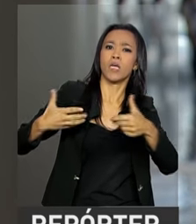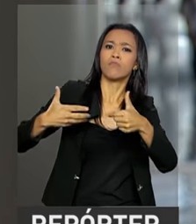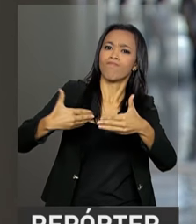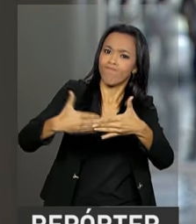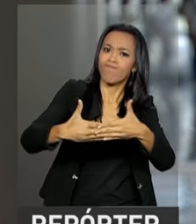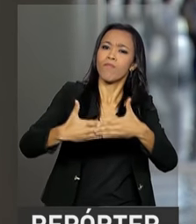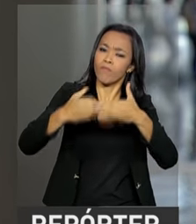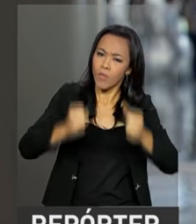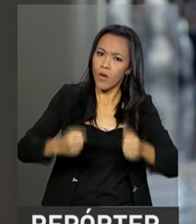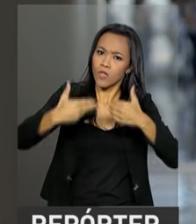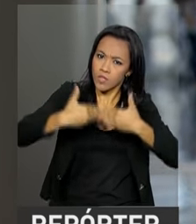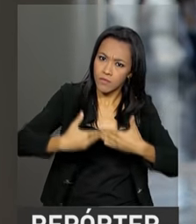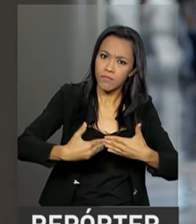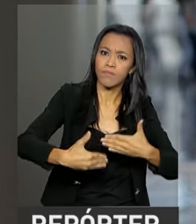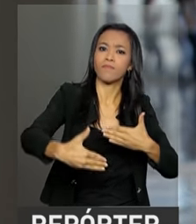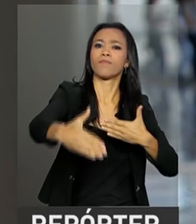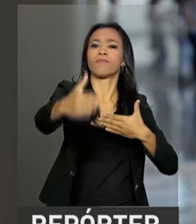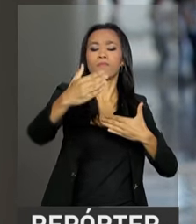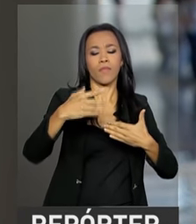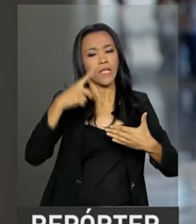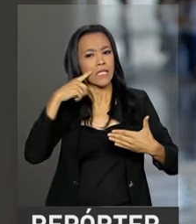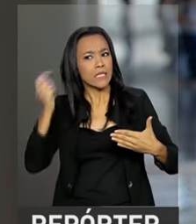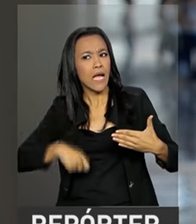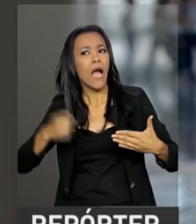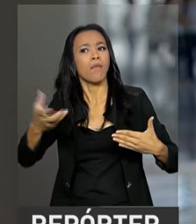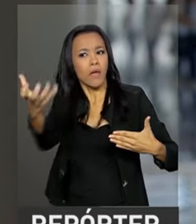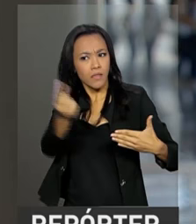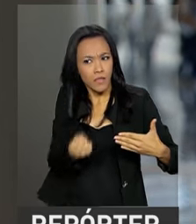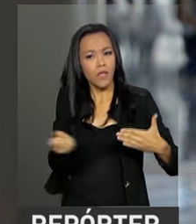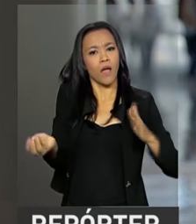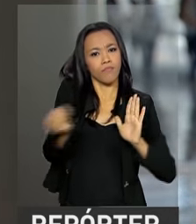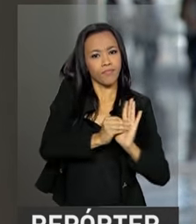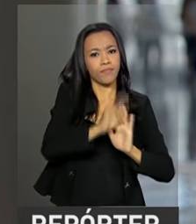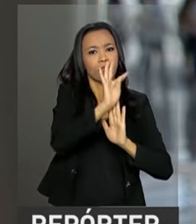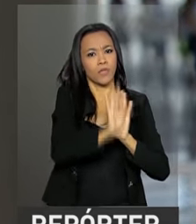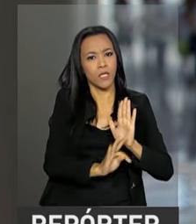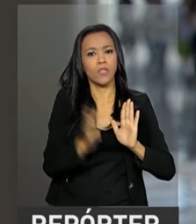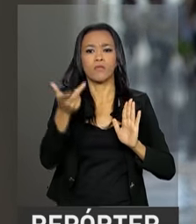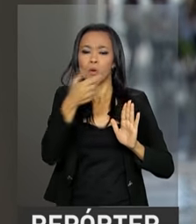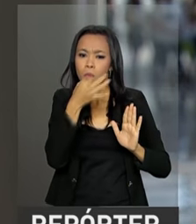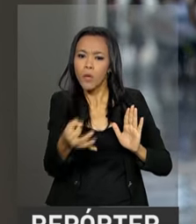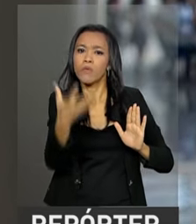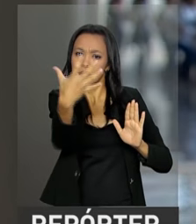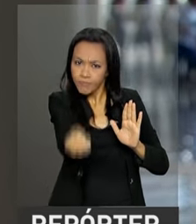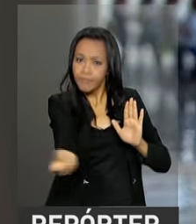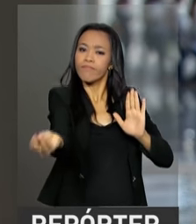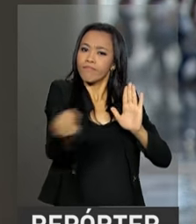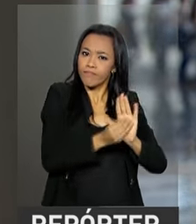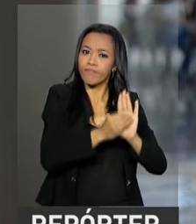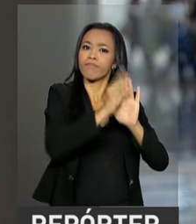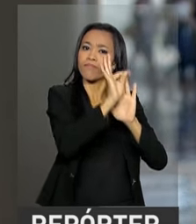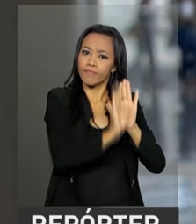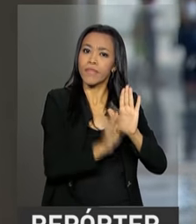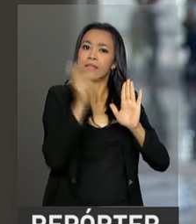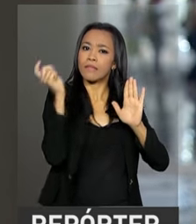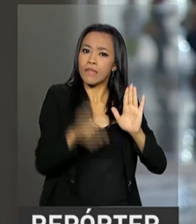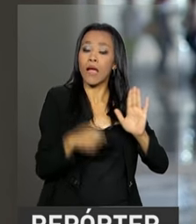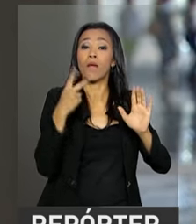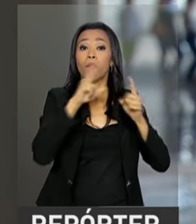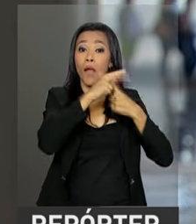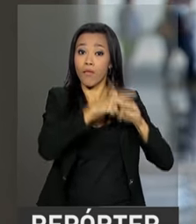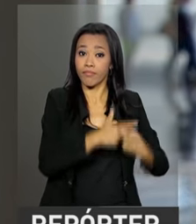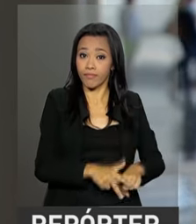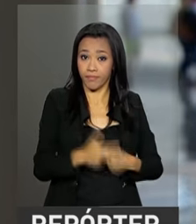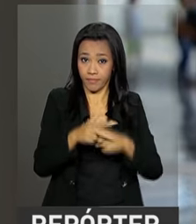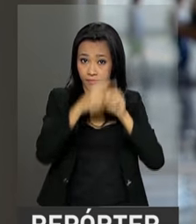levadas adiante em alguns casos ele disse que elas podem ser acolhidas para aprimorar aí a proposta